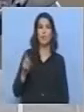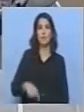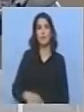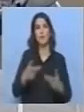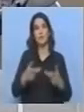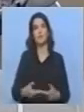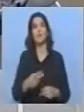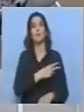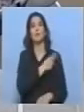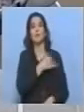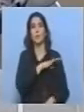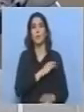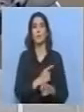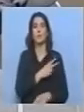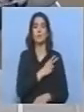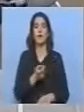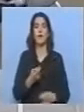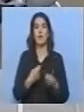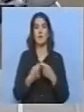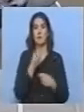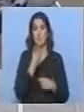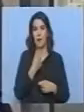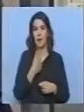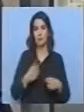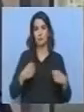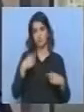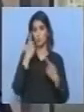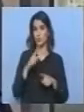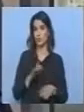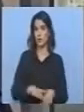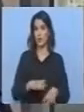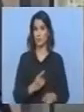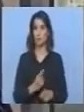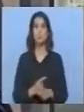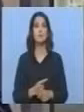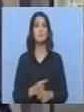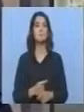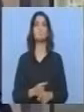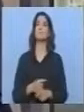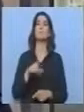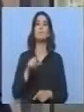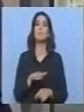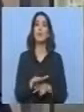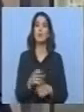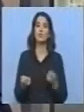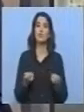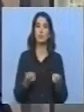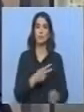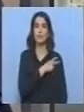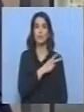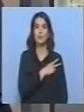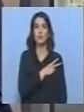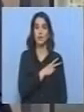na Universidade de Coimbra, na Faculdade de Farmácia, onde sou professor. E, enfim, também na parte de gestão